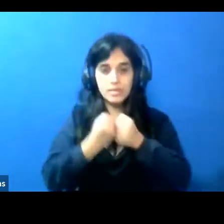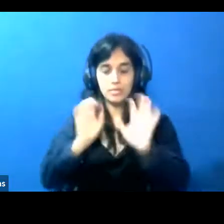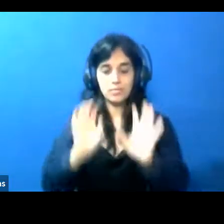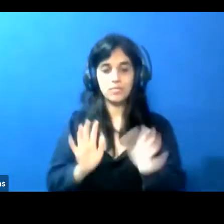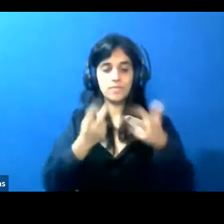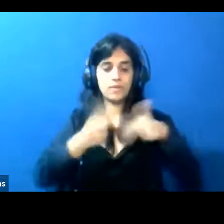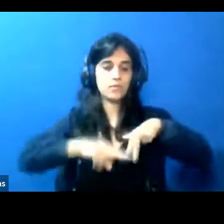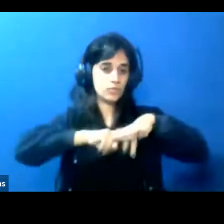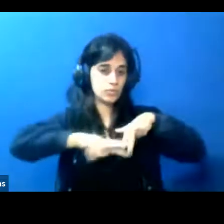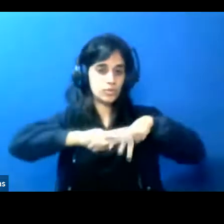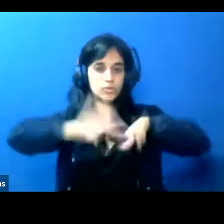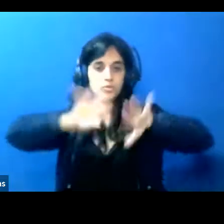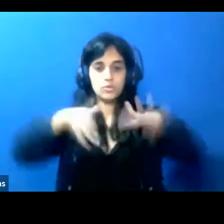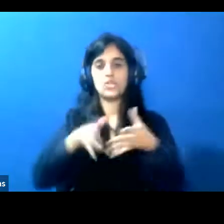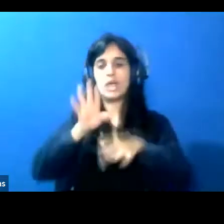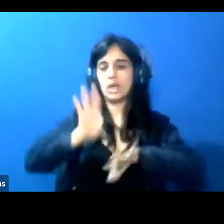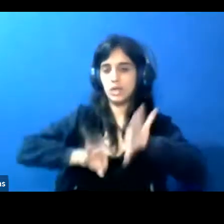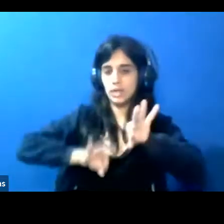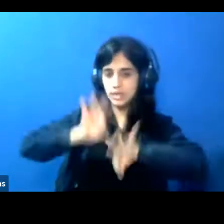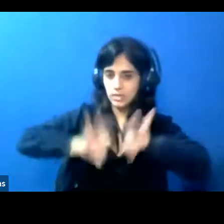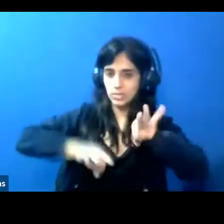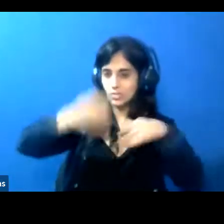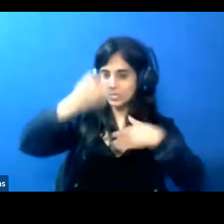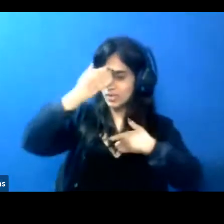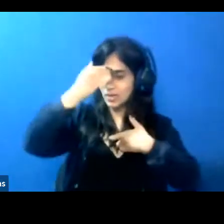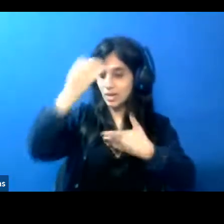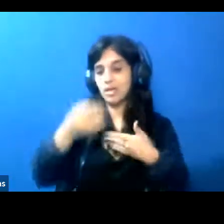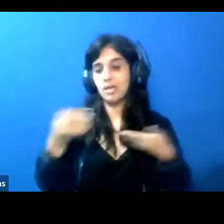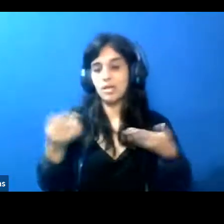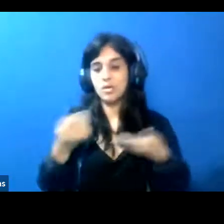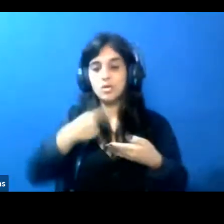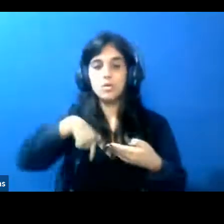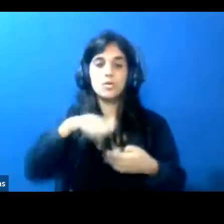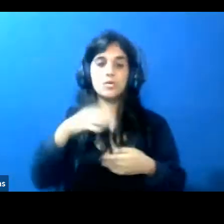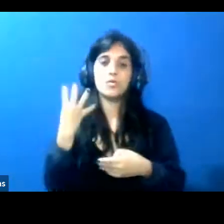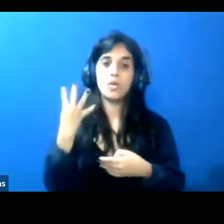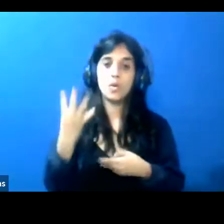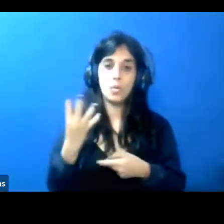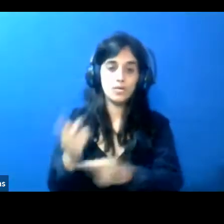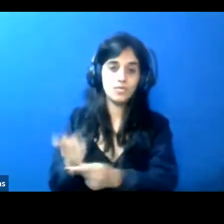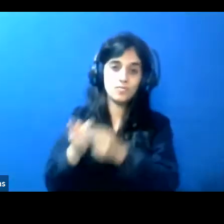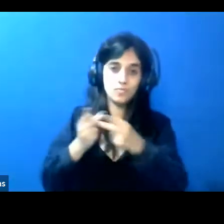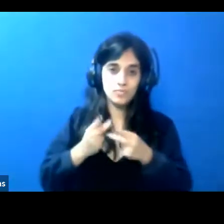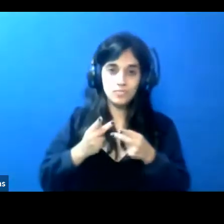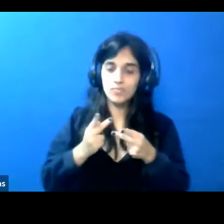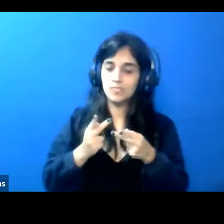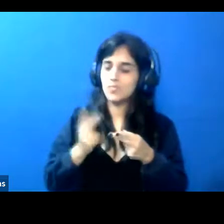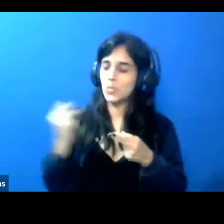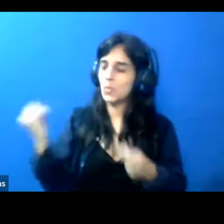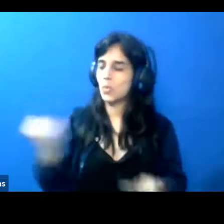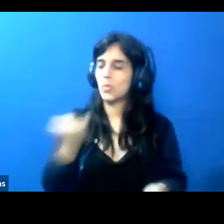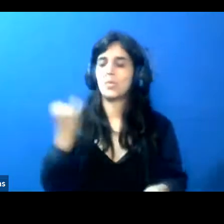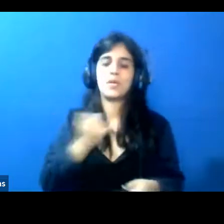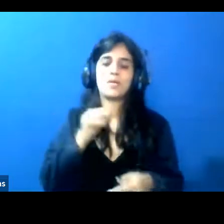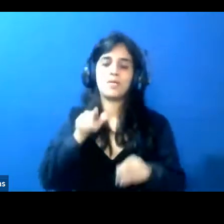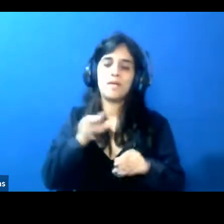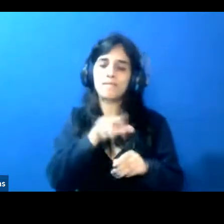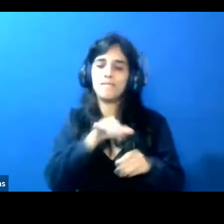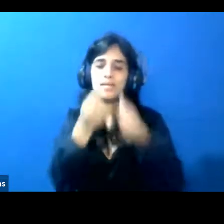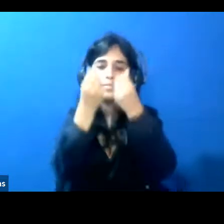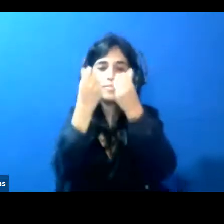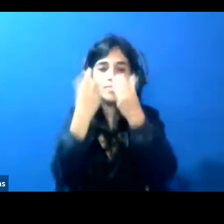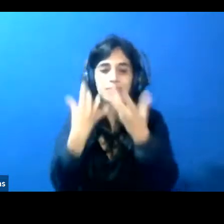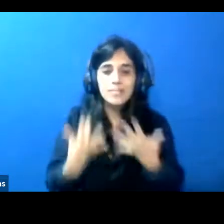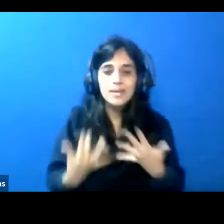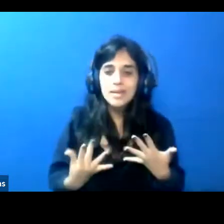e já vou chamar, nós vamos ouvir 4 companheiras incríveis aqui, que vão nos contar um pouquinho de cada espaço